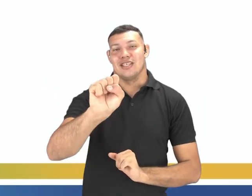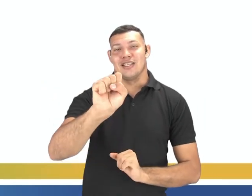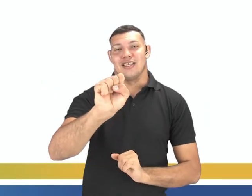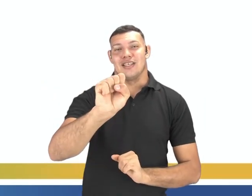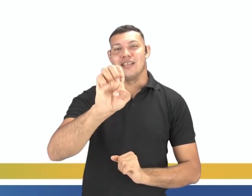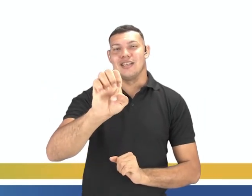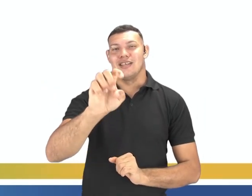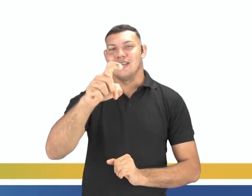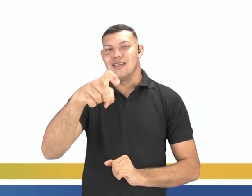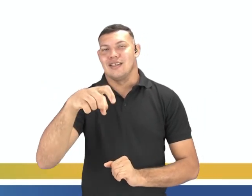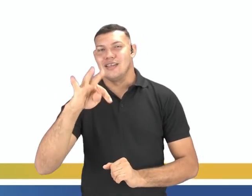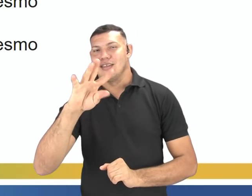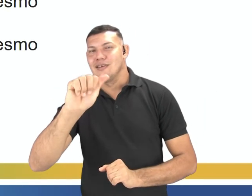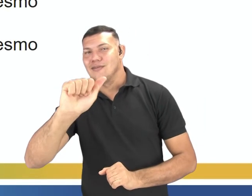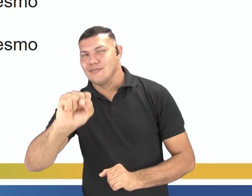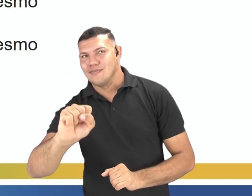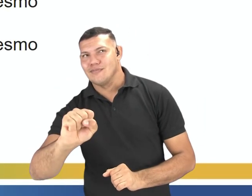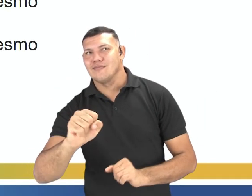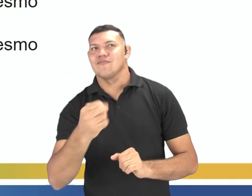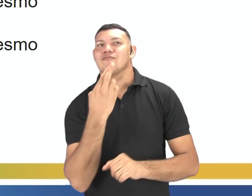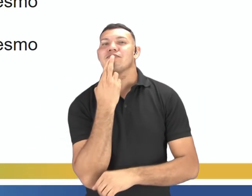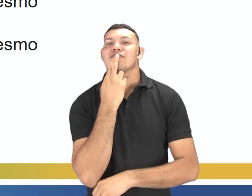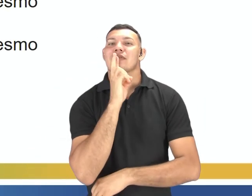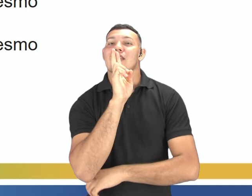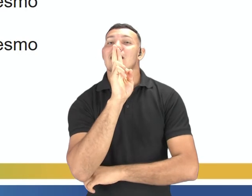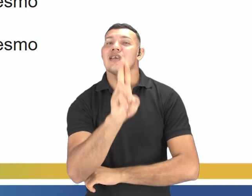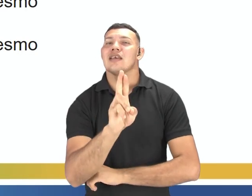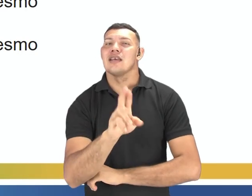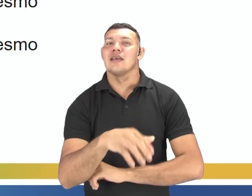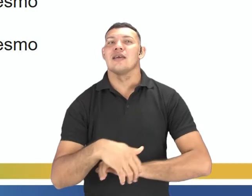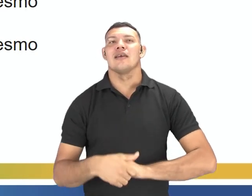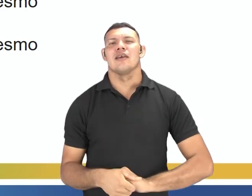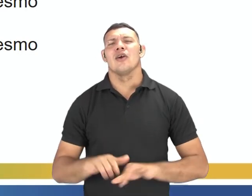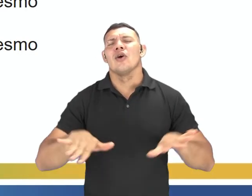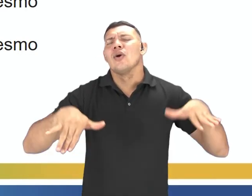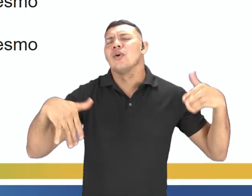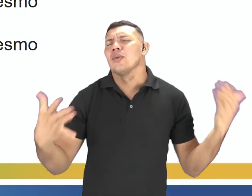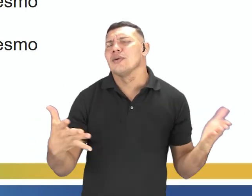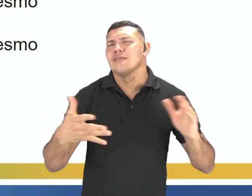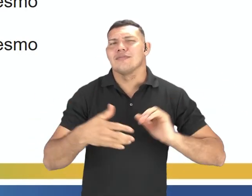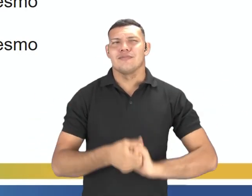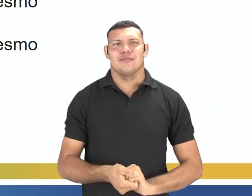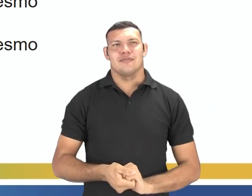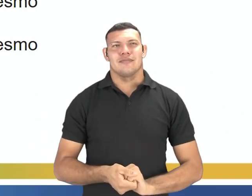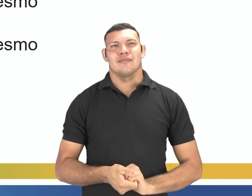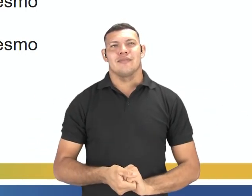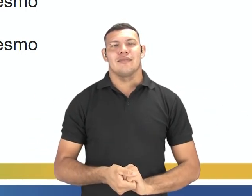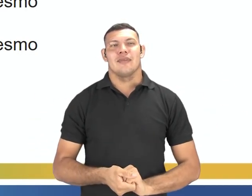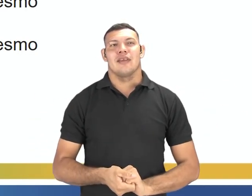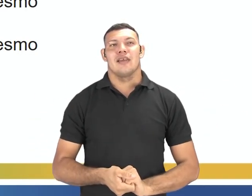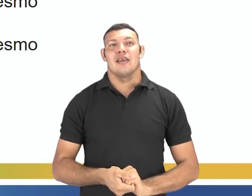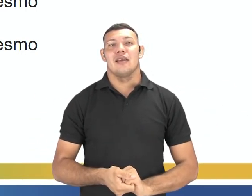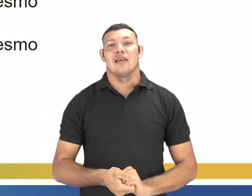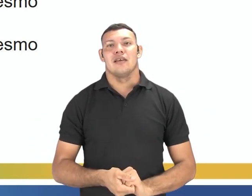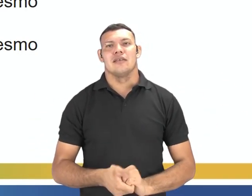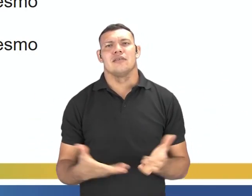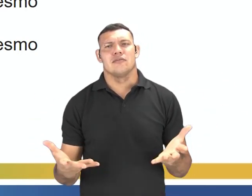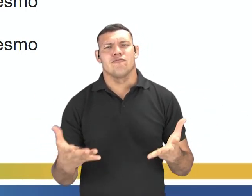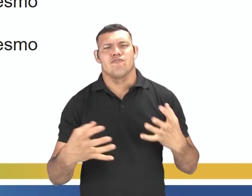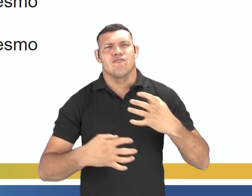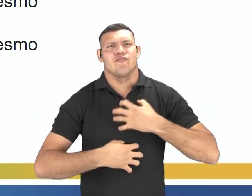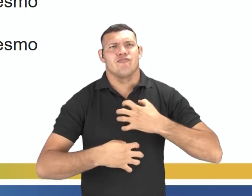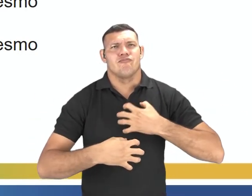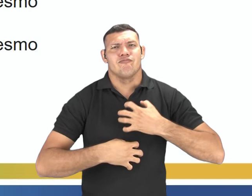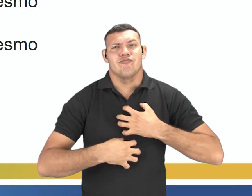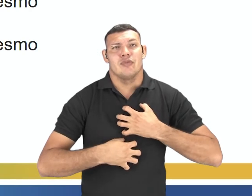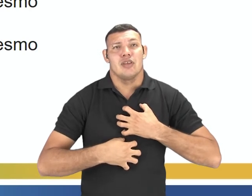sextas-feiras, ok? Resposta? Qual seria? O efeito de sentido do texto é causado através de